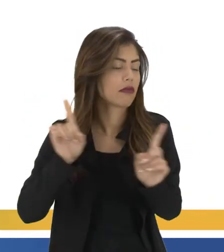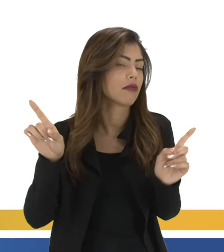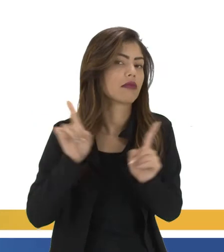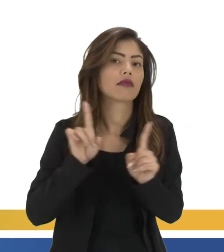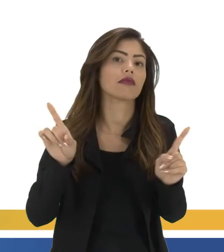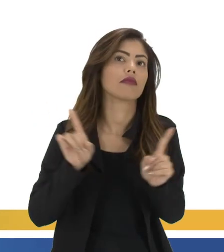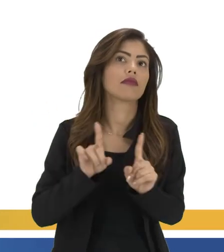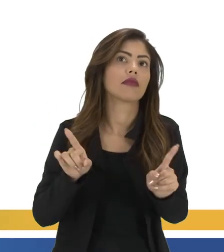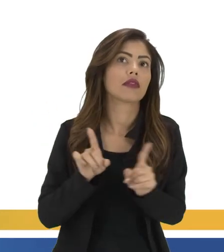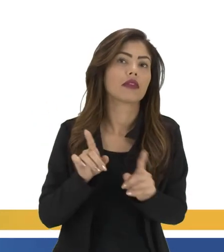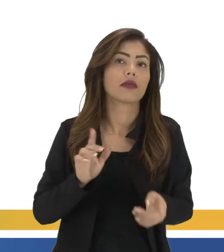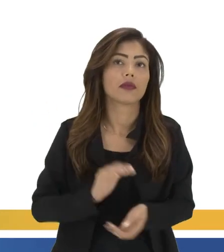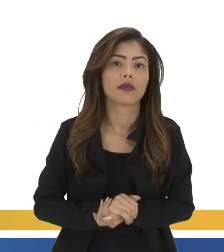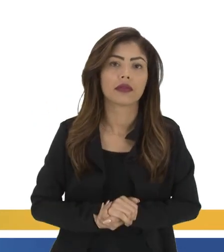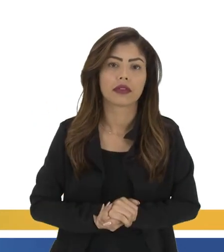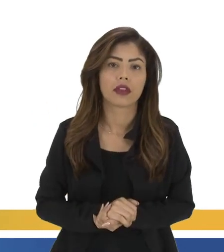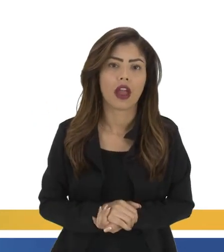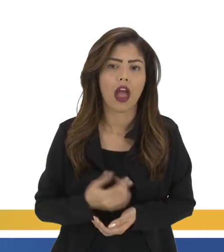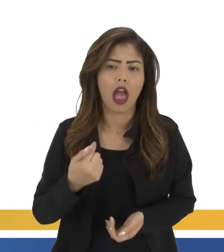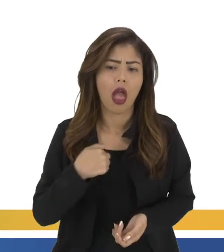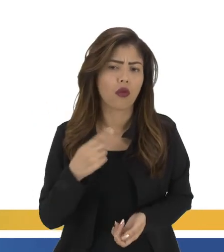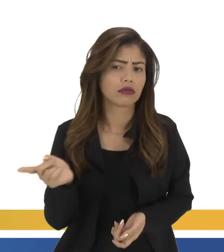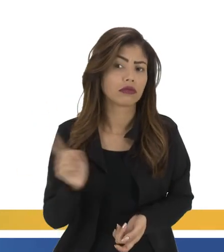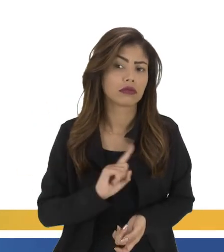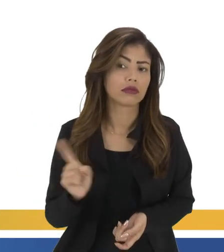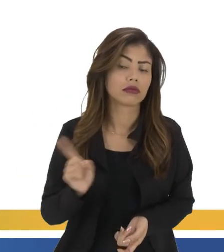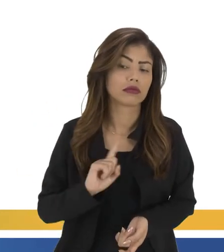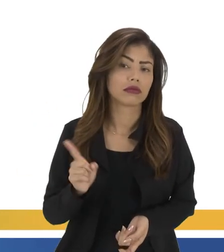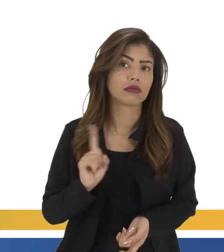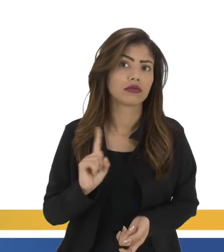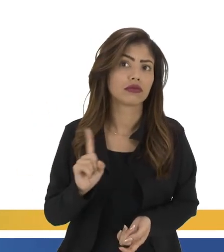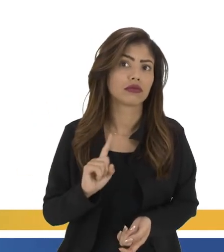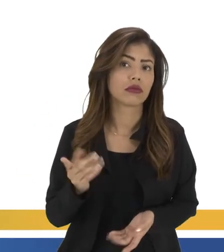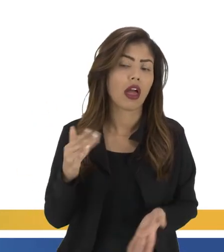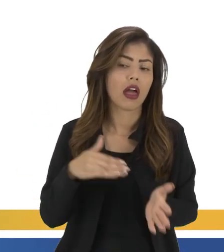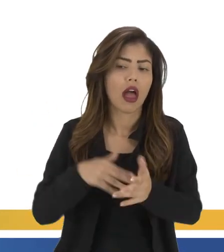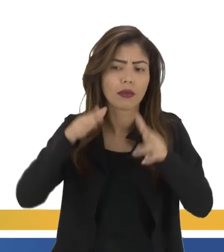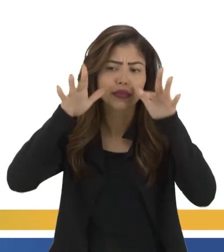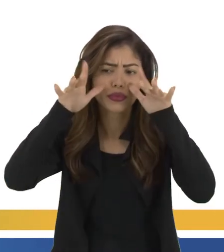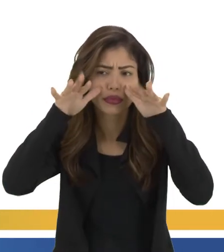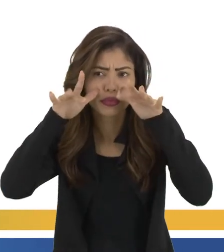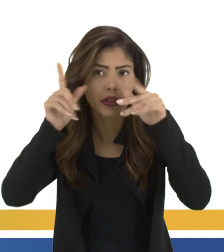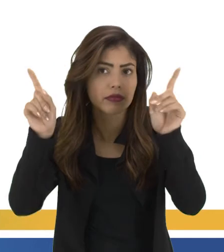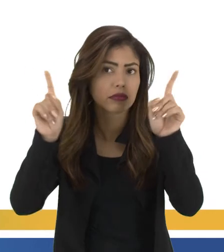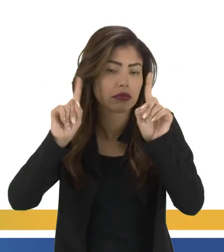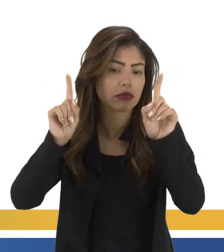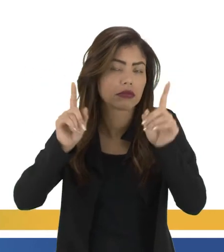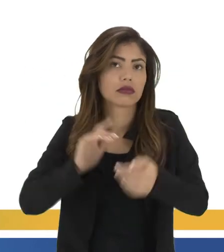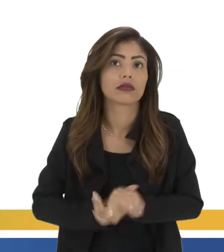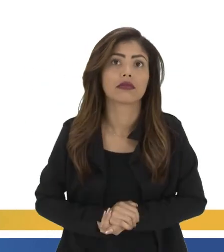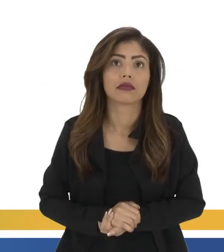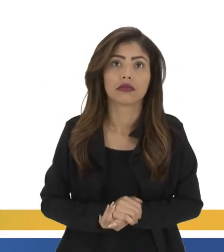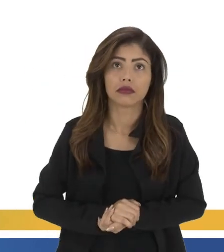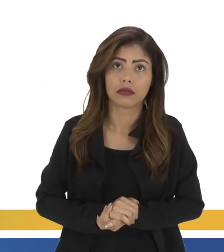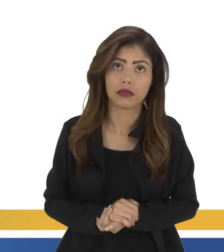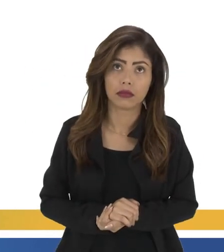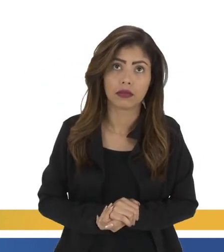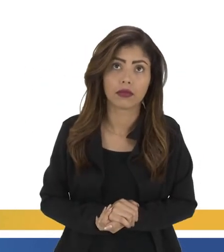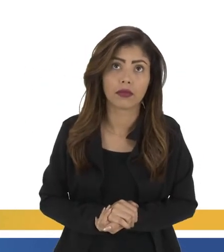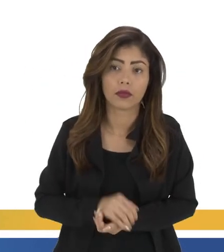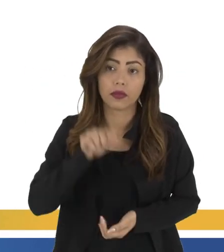ó. Won't be. Não estarei interessado até lá. You'll be very